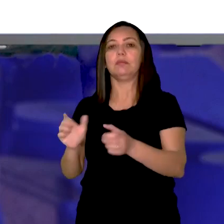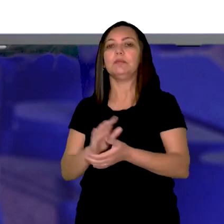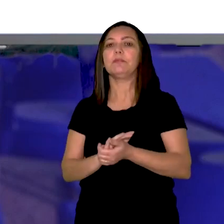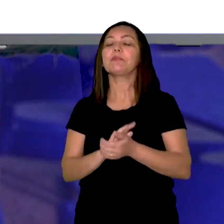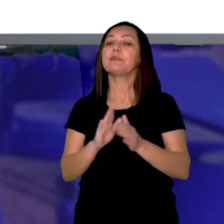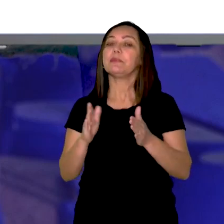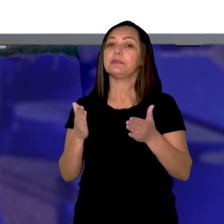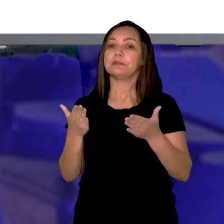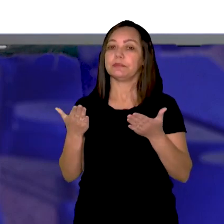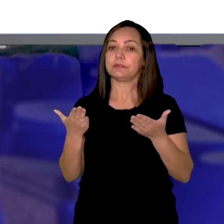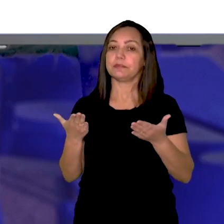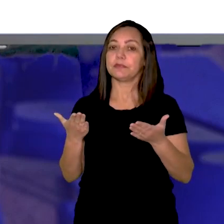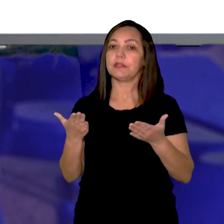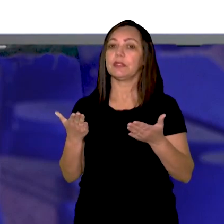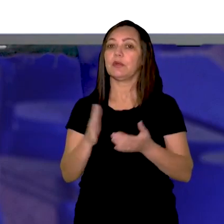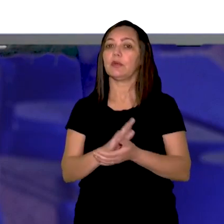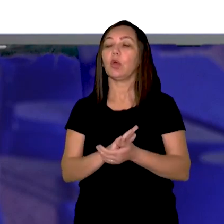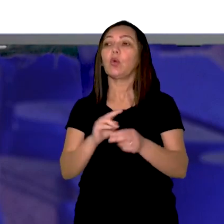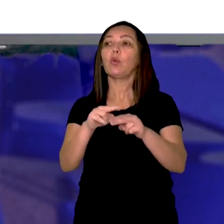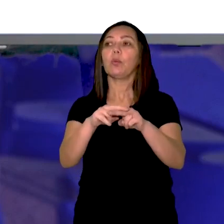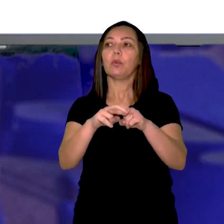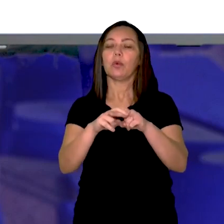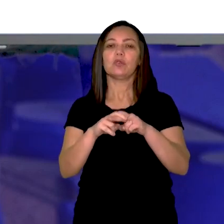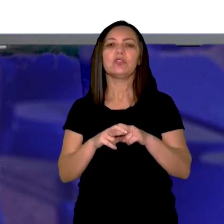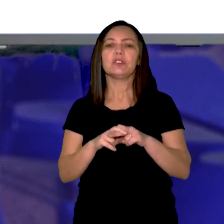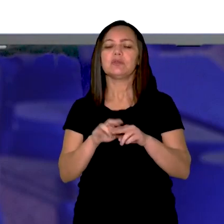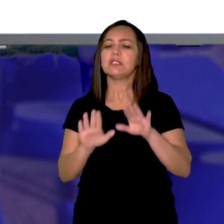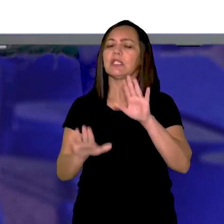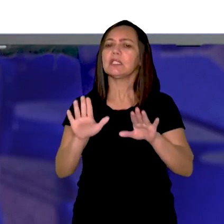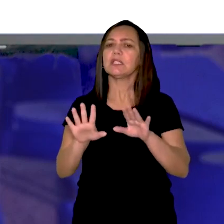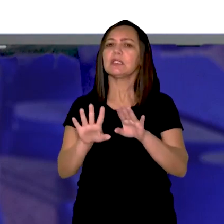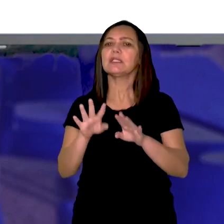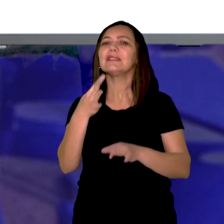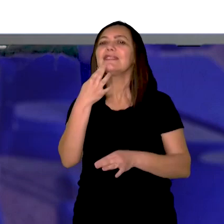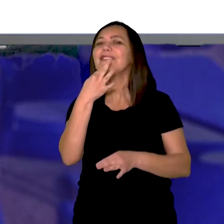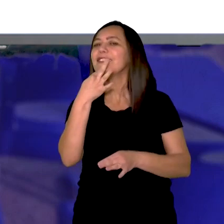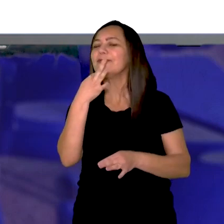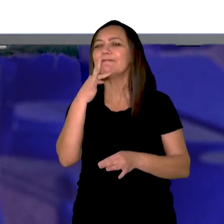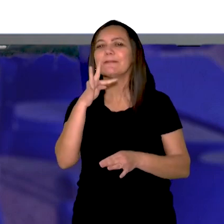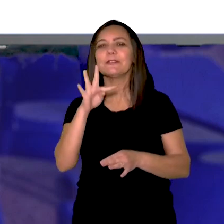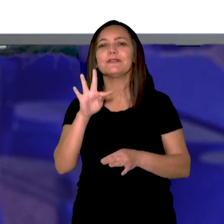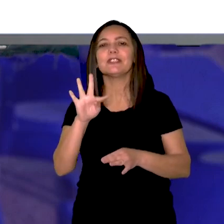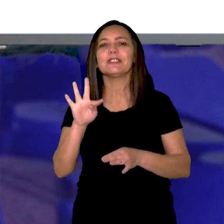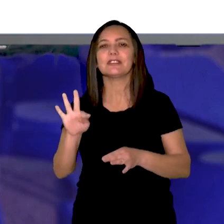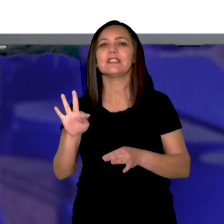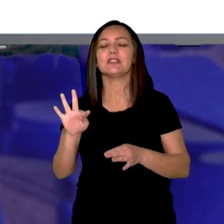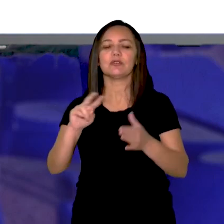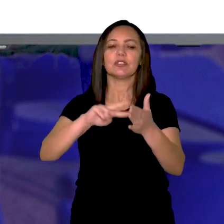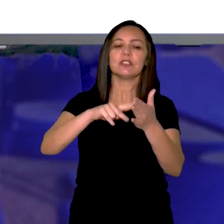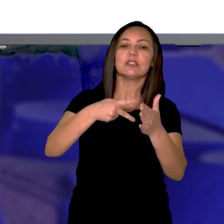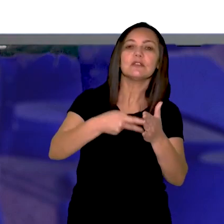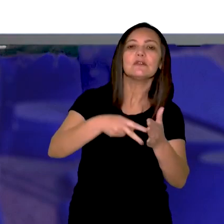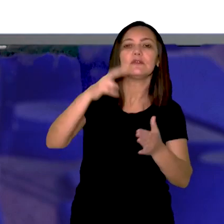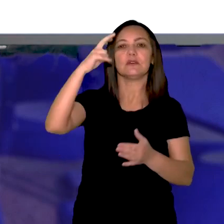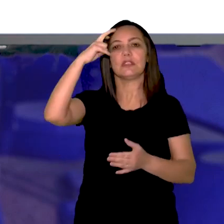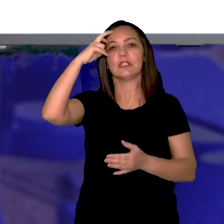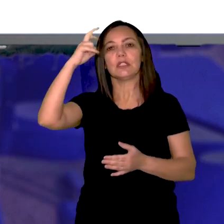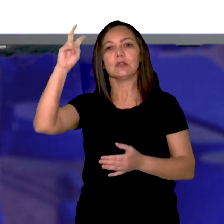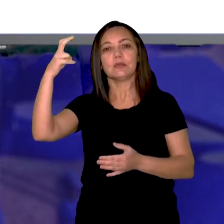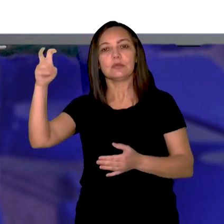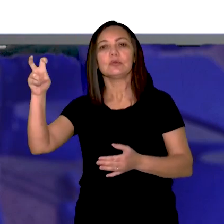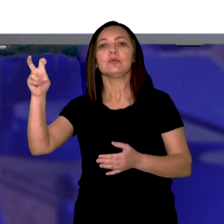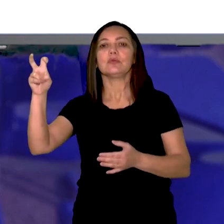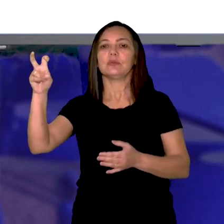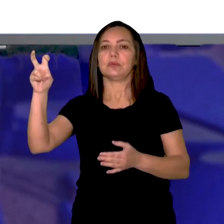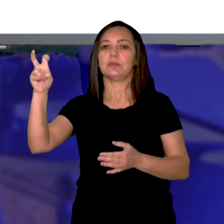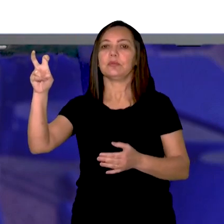Então, é justamente pela razão de desconhecer que a compreensão do que é cultura pode estar